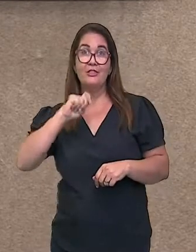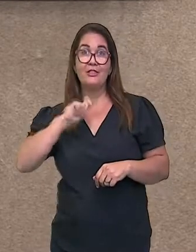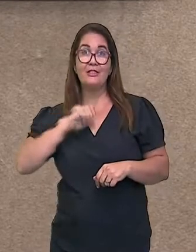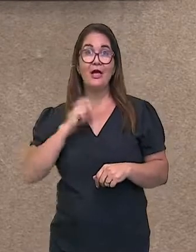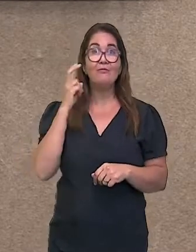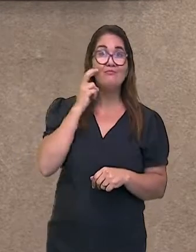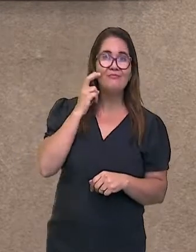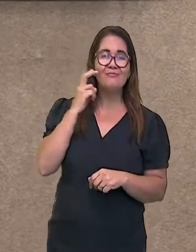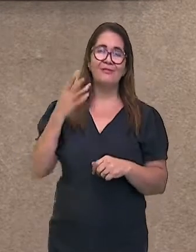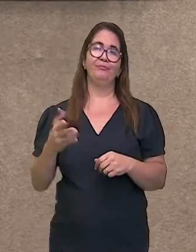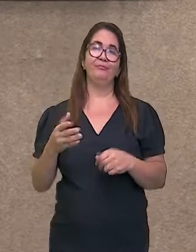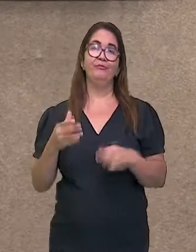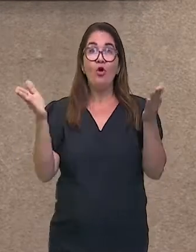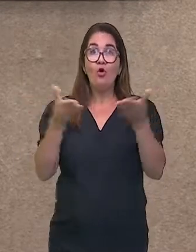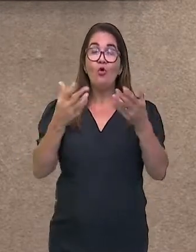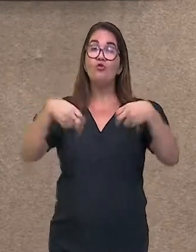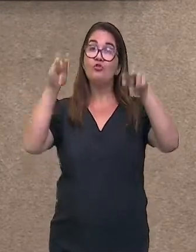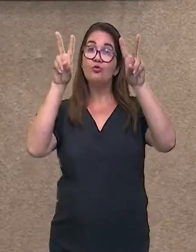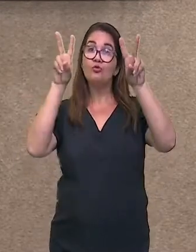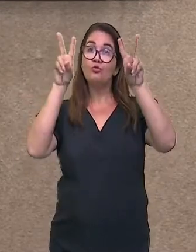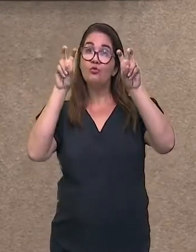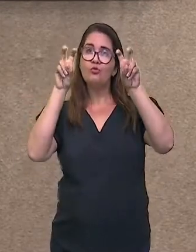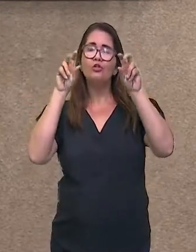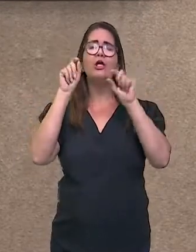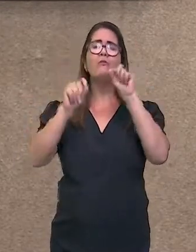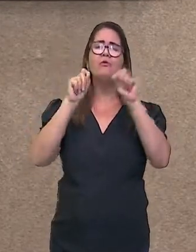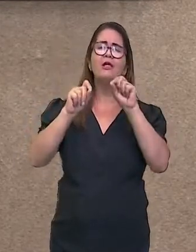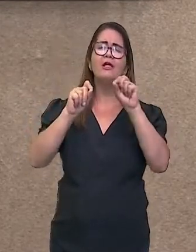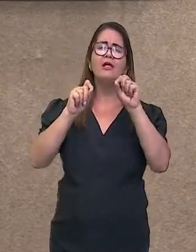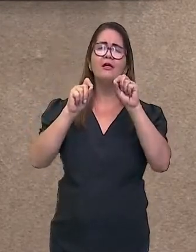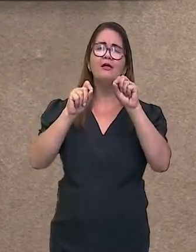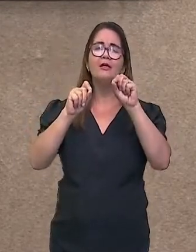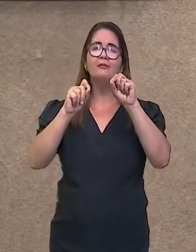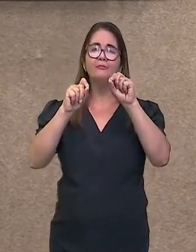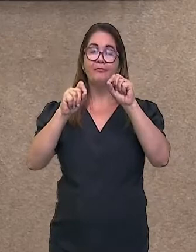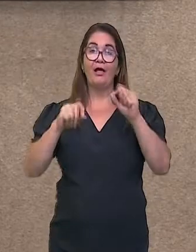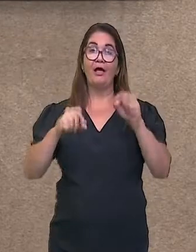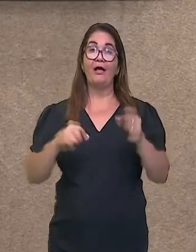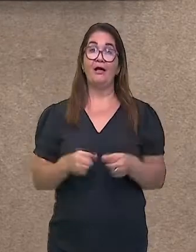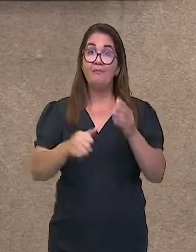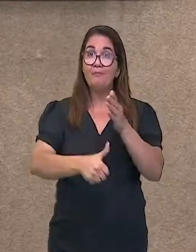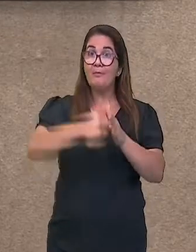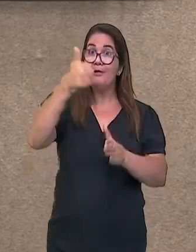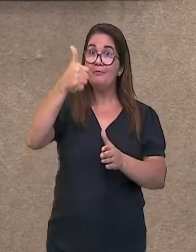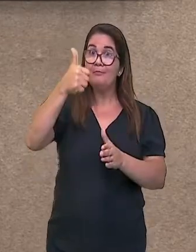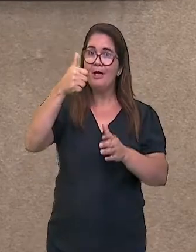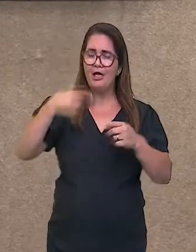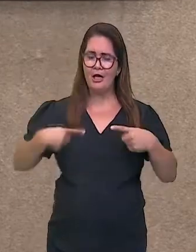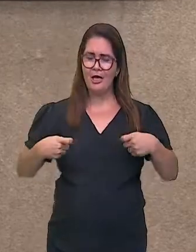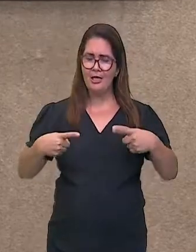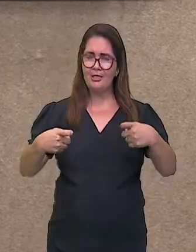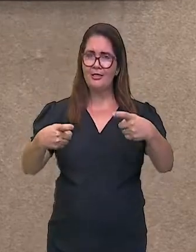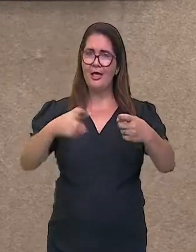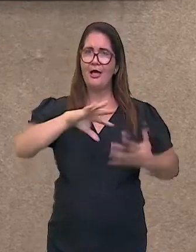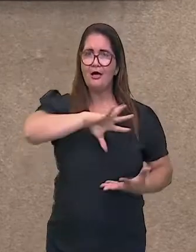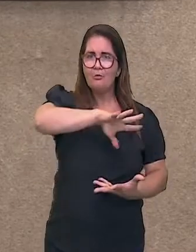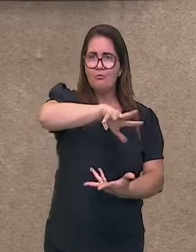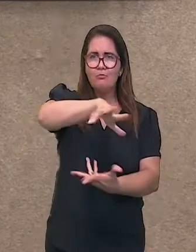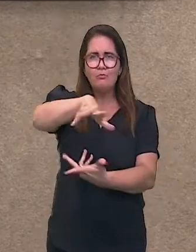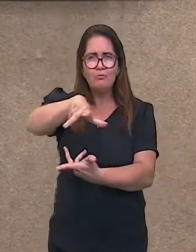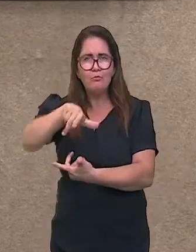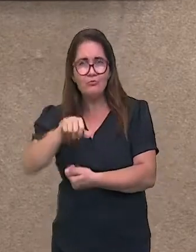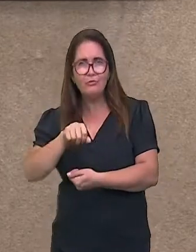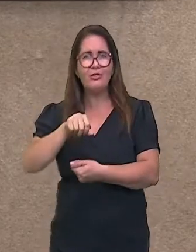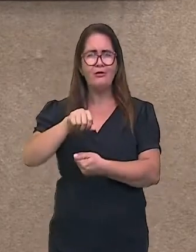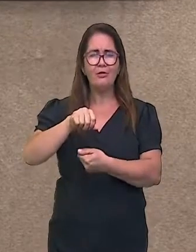vamos abordar o tema A Primeira Guerra Mundial. A Primeira Guerra Mundial foi um